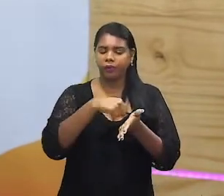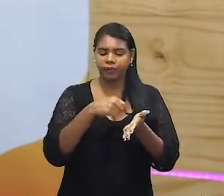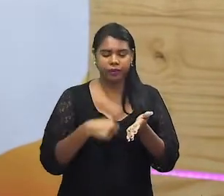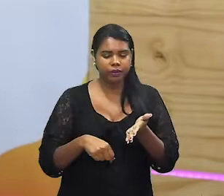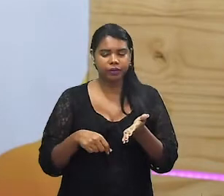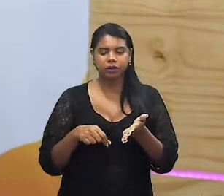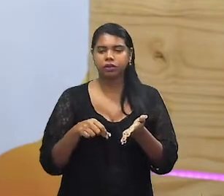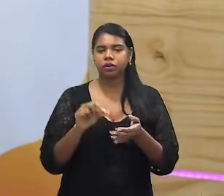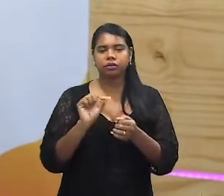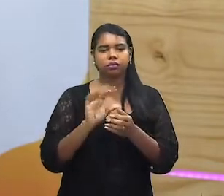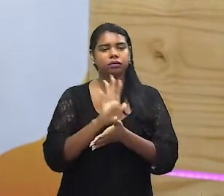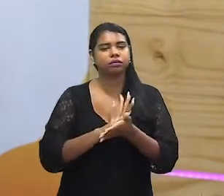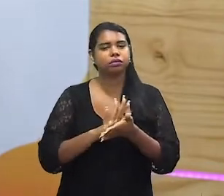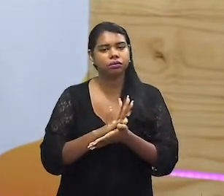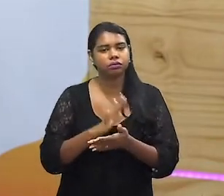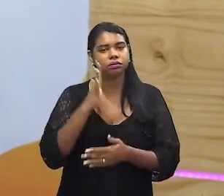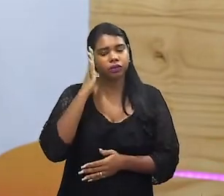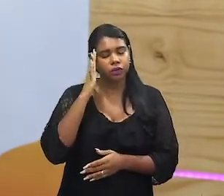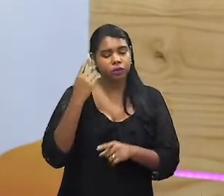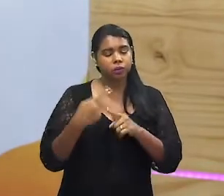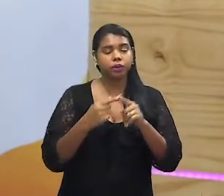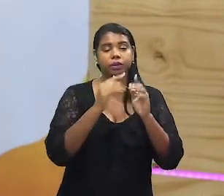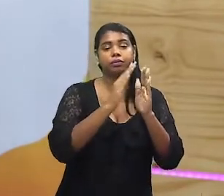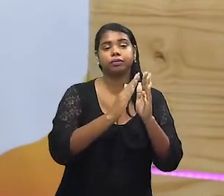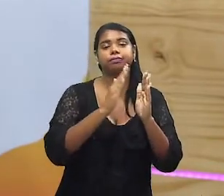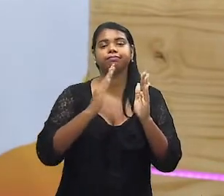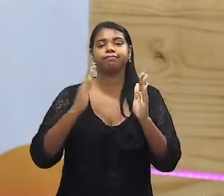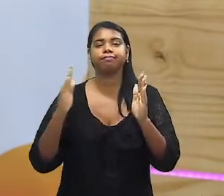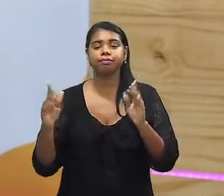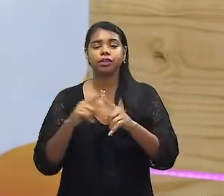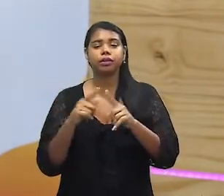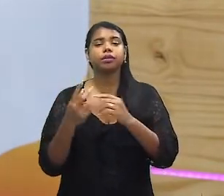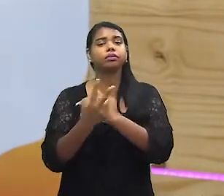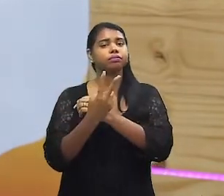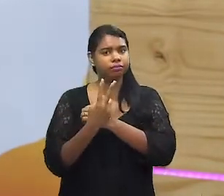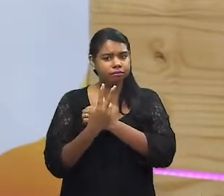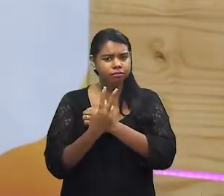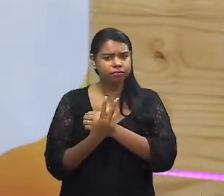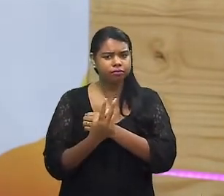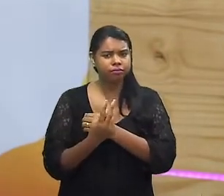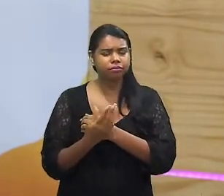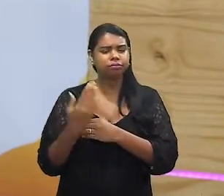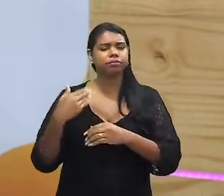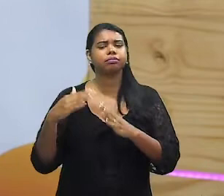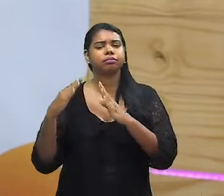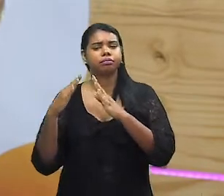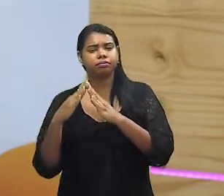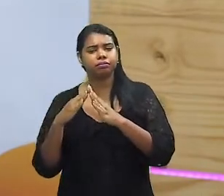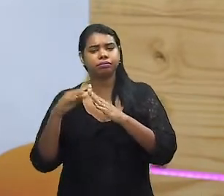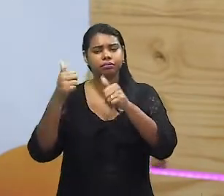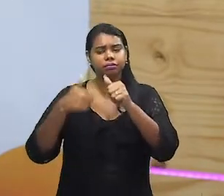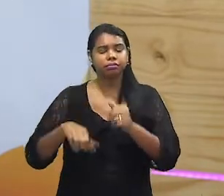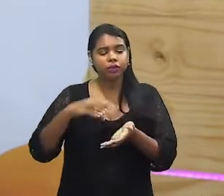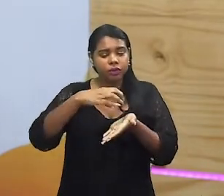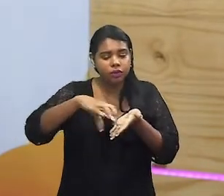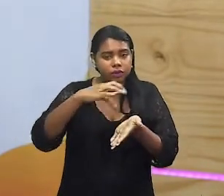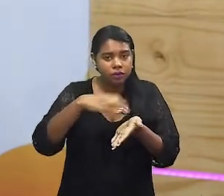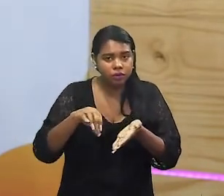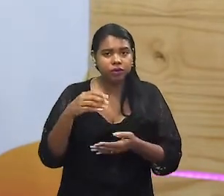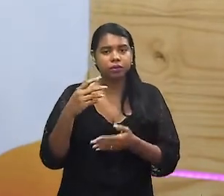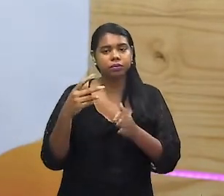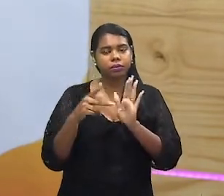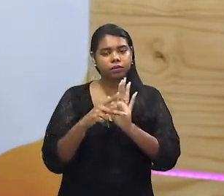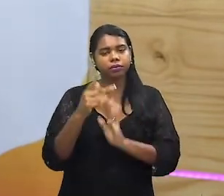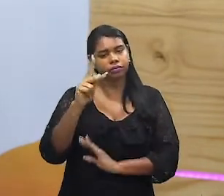rasurar. É uma edição de biblioteca, mas que você pode pegar emprestado, você pode, né, fazer uma cópia,